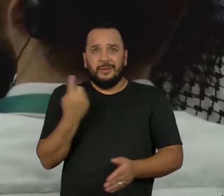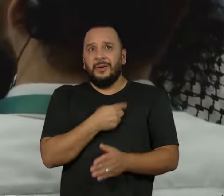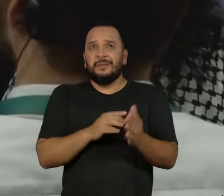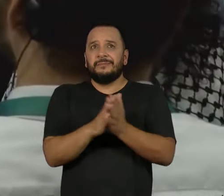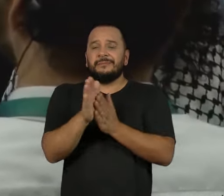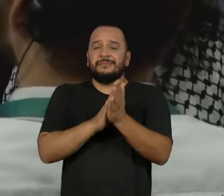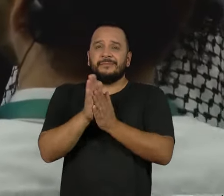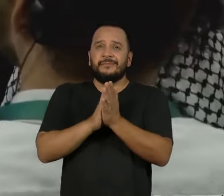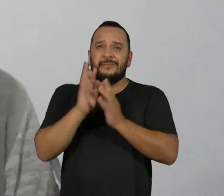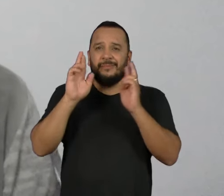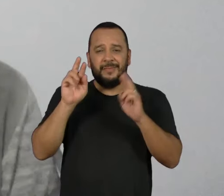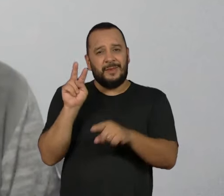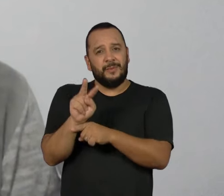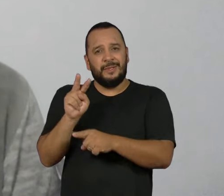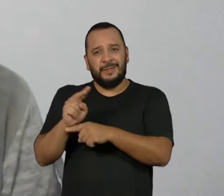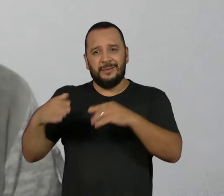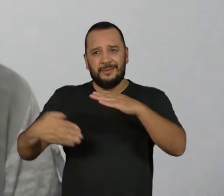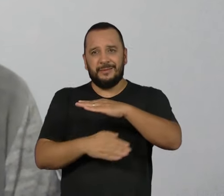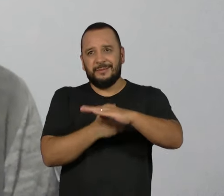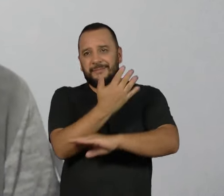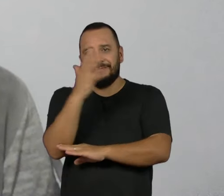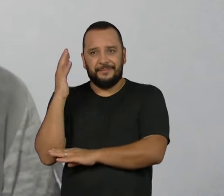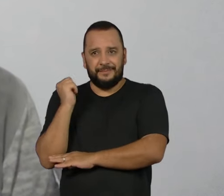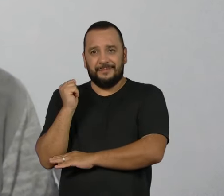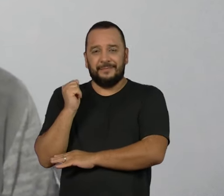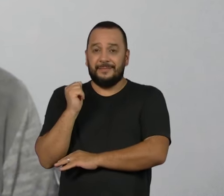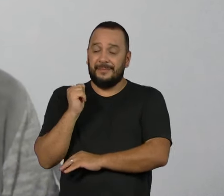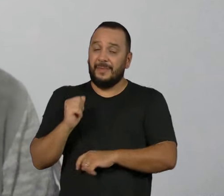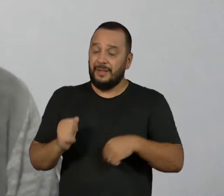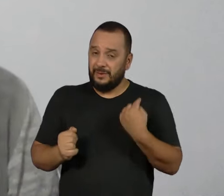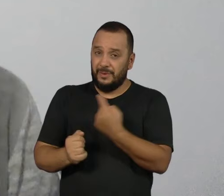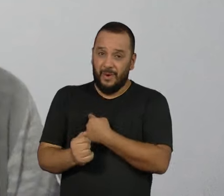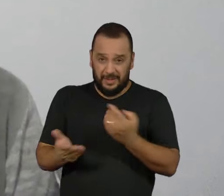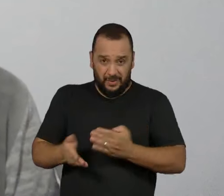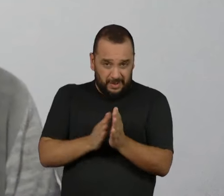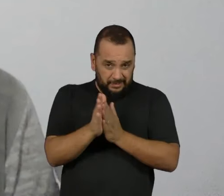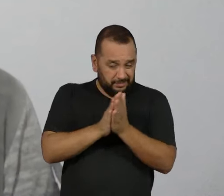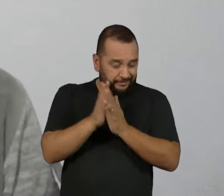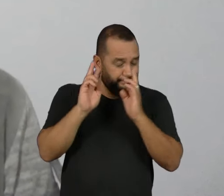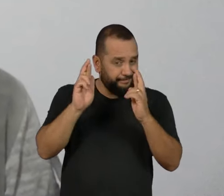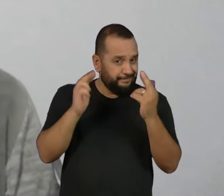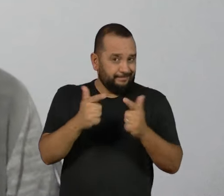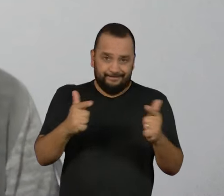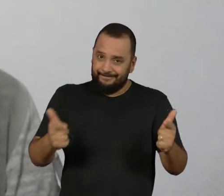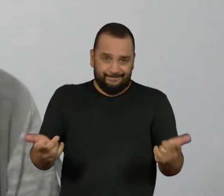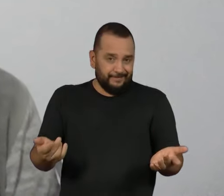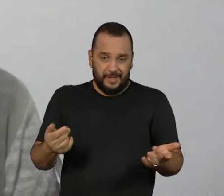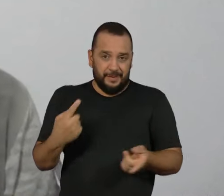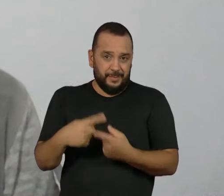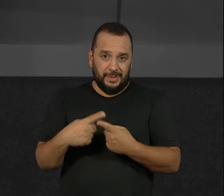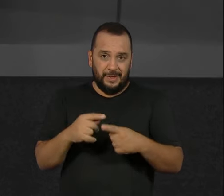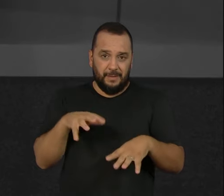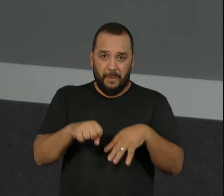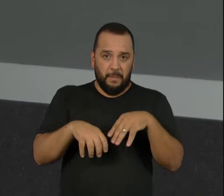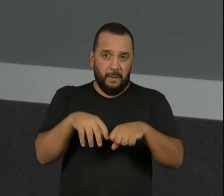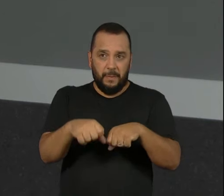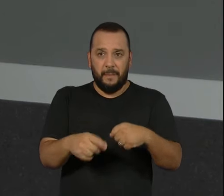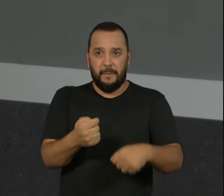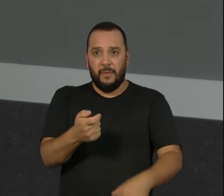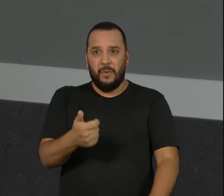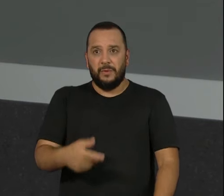otimismo sobre a questão da biodiversidade. Por enquanto, o ambiente ainda não é de grande otimismo sobre o que nós conseguiremos fazer. A gente